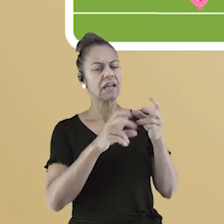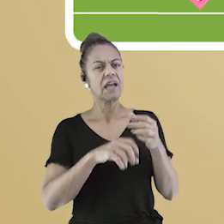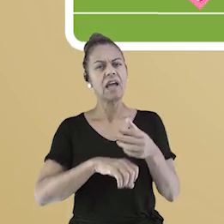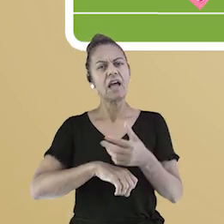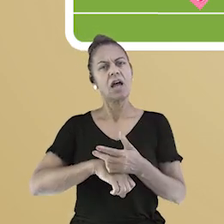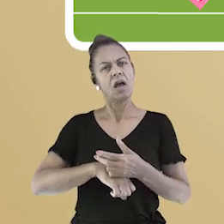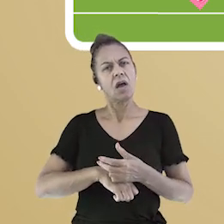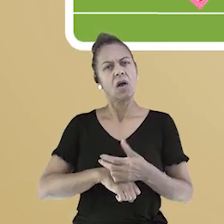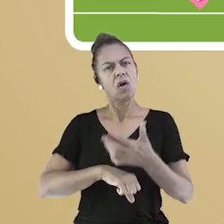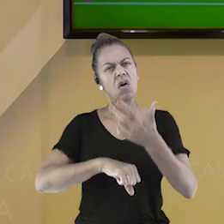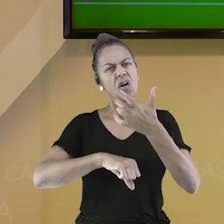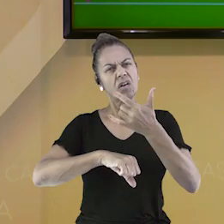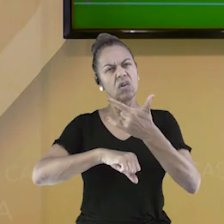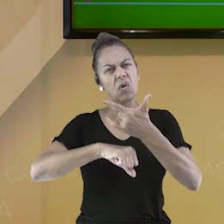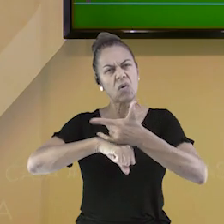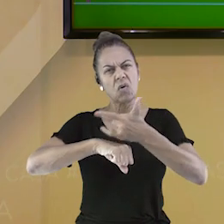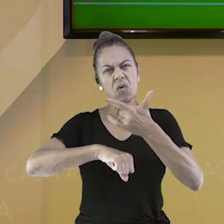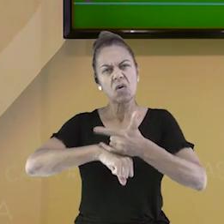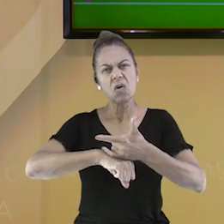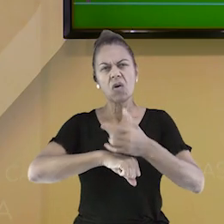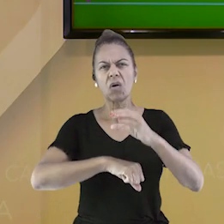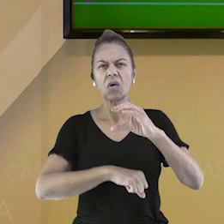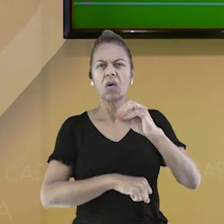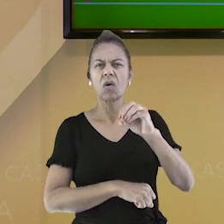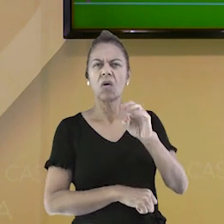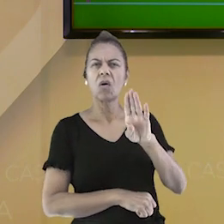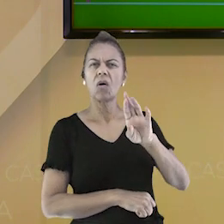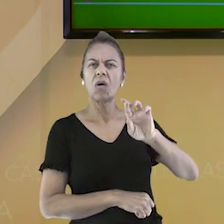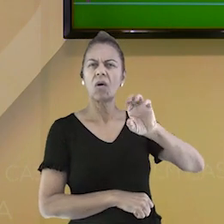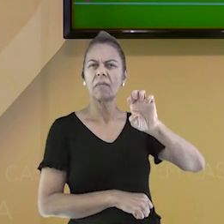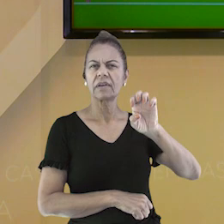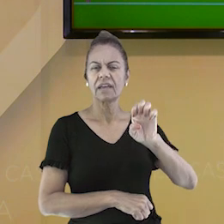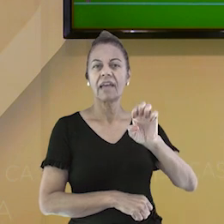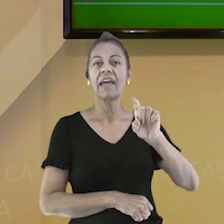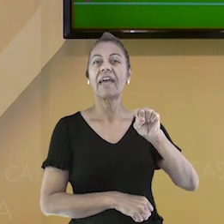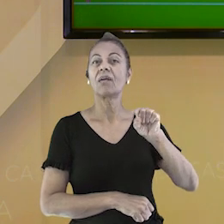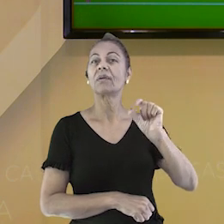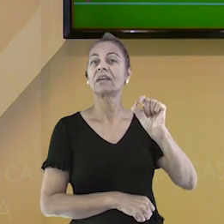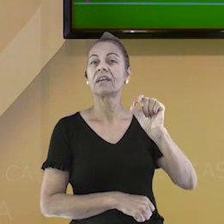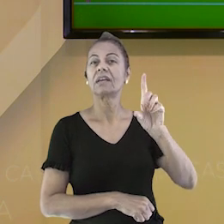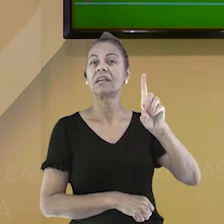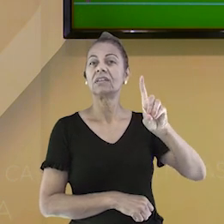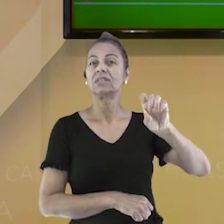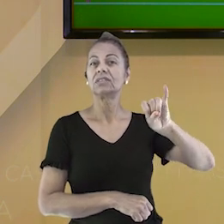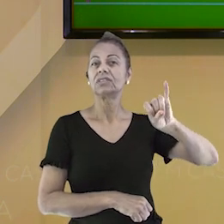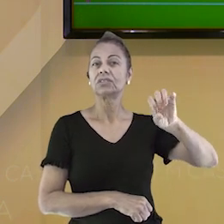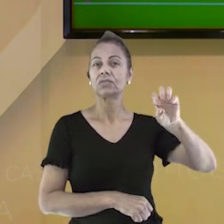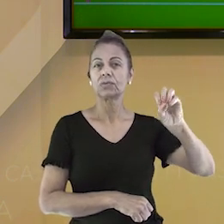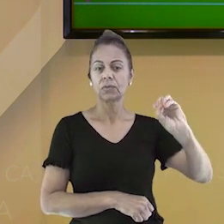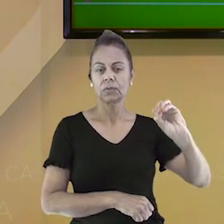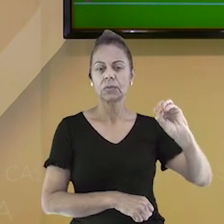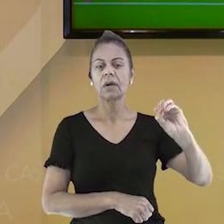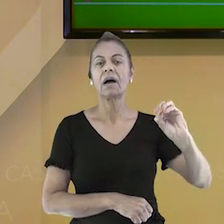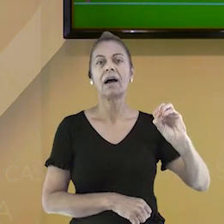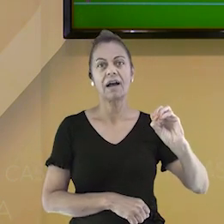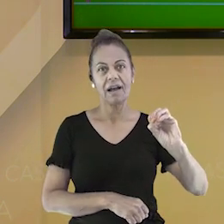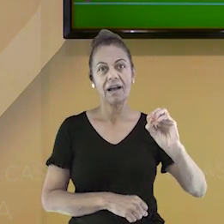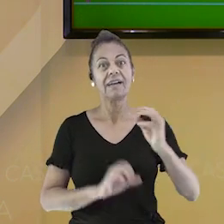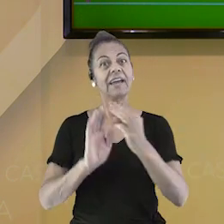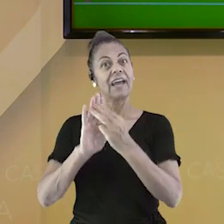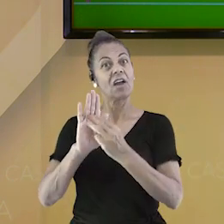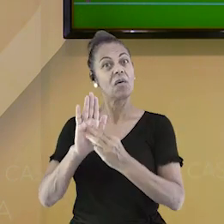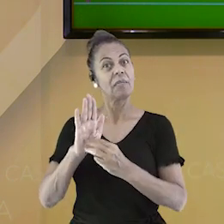tem formato de T, né? Essa haste cor de cobre é o DIU, o dispositivo intrauterino. Ele é um